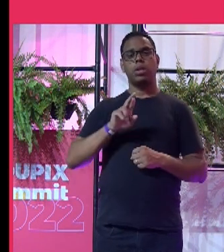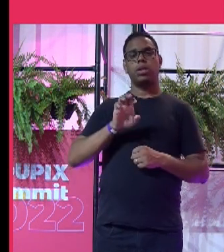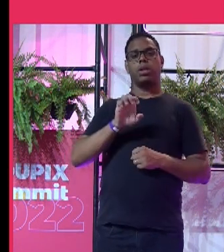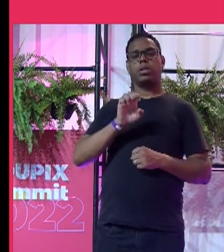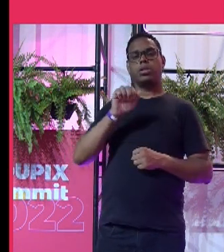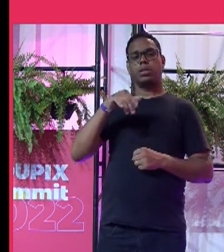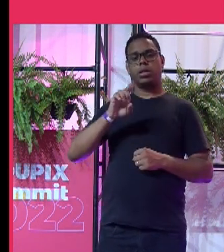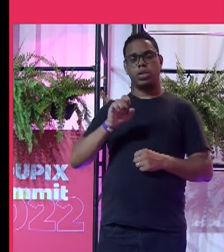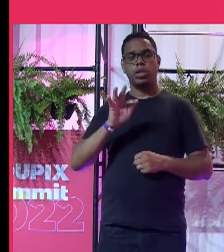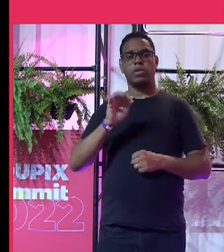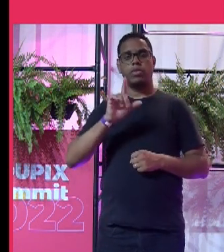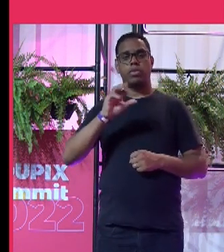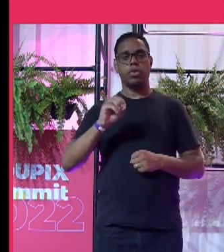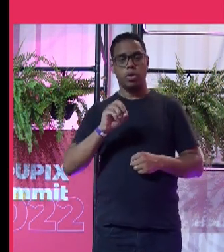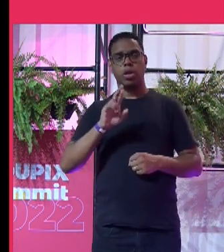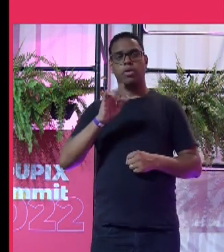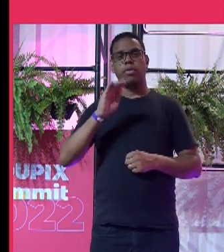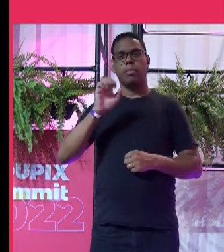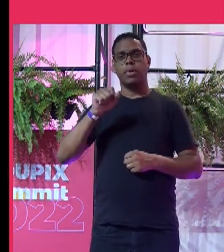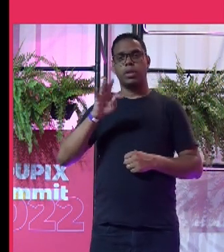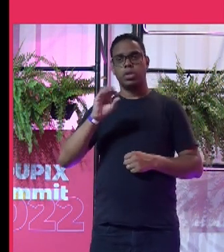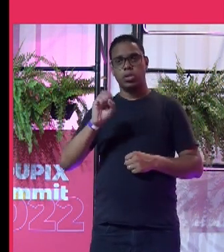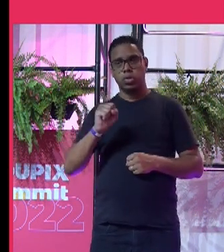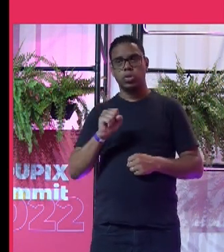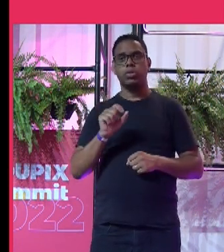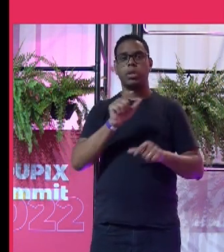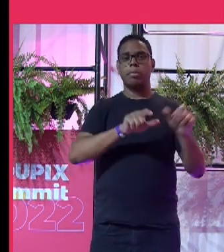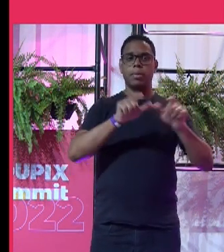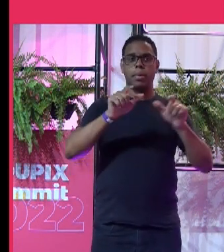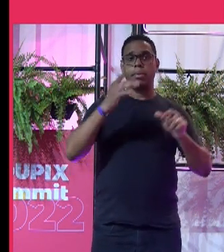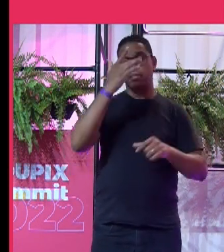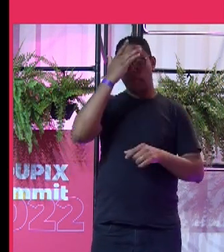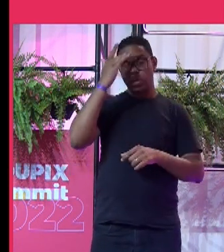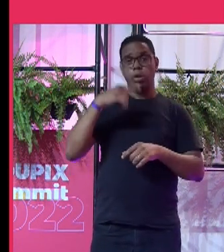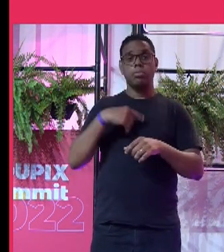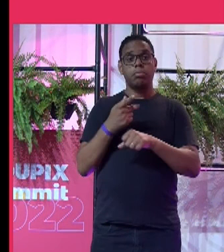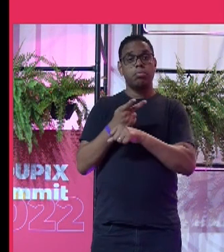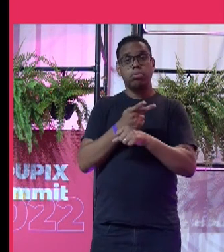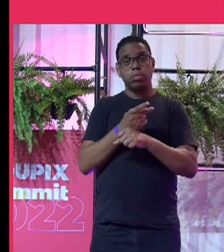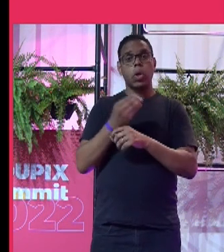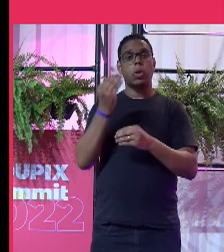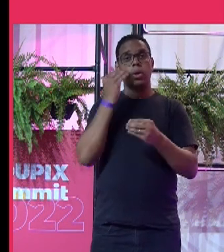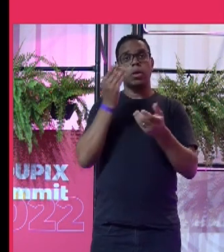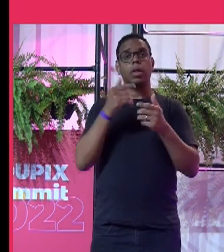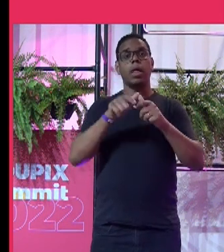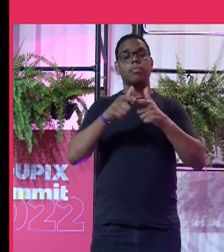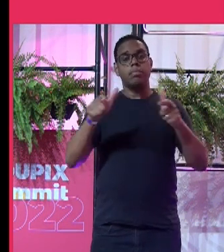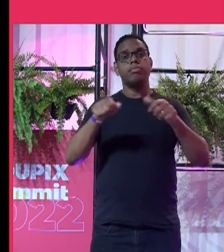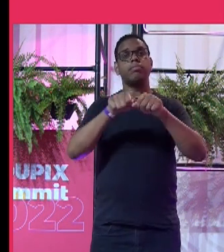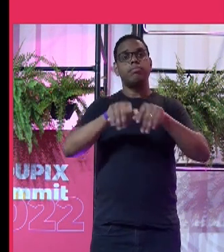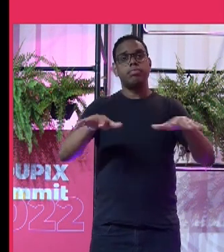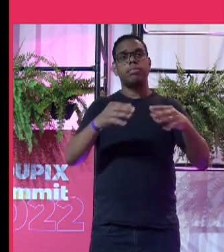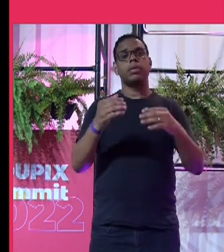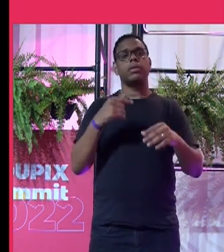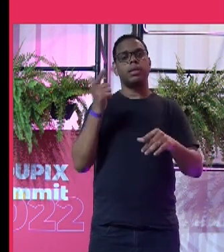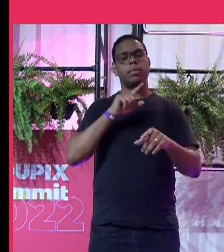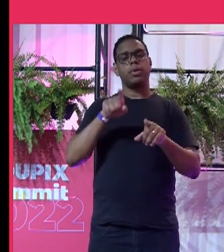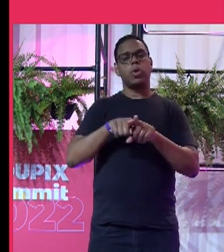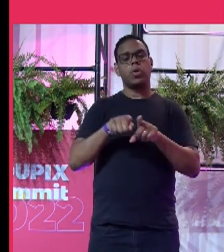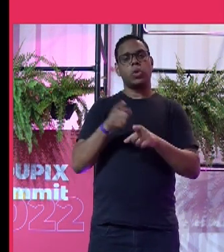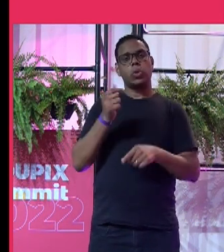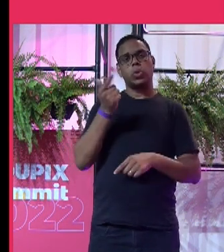Rezende, Flow, Rafinha Bastos, pessoas que estavam procurando essa expansão de audiência e de